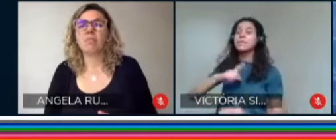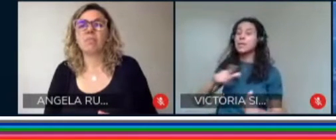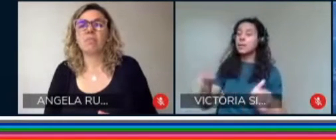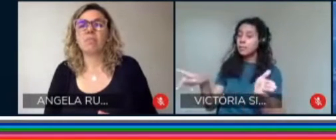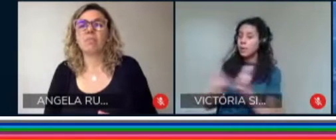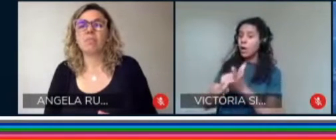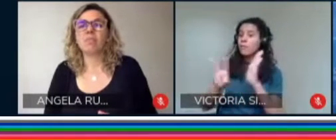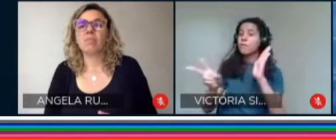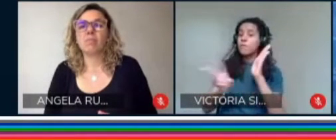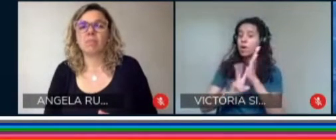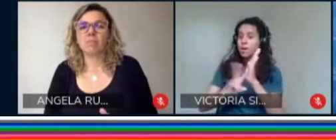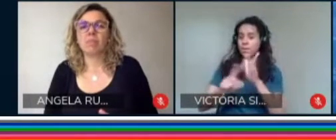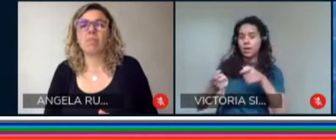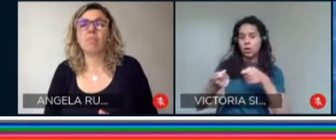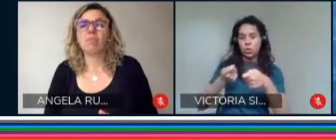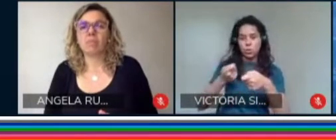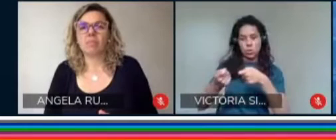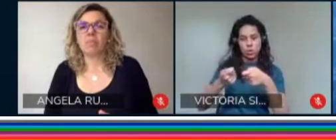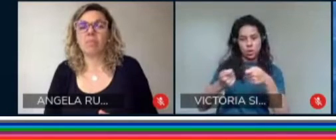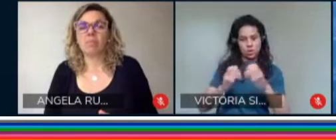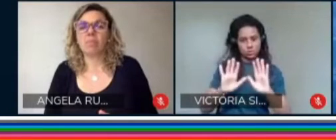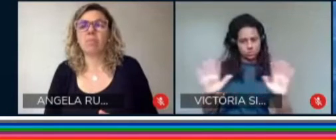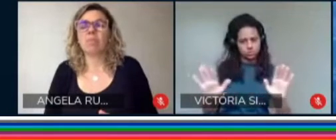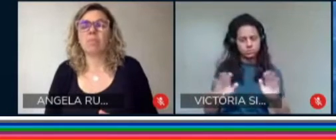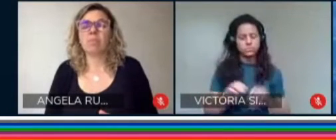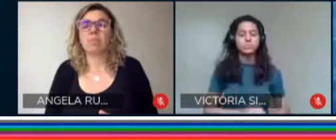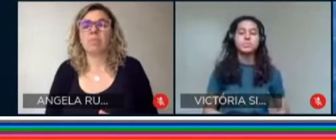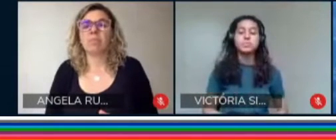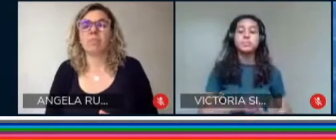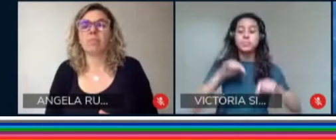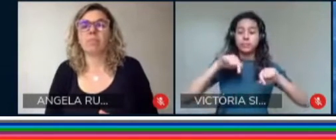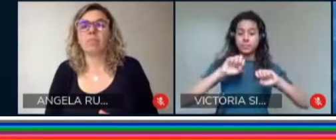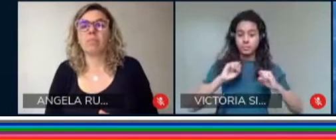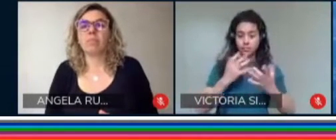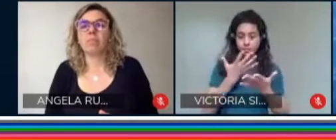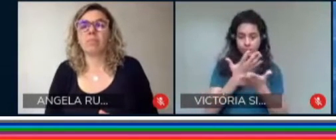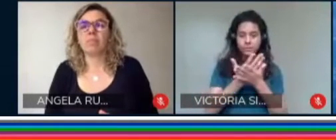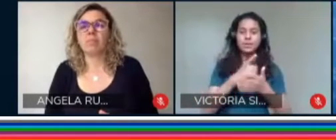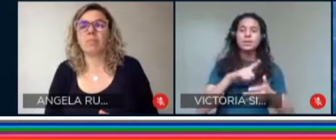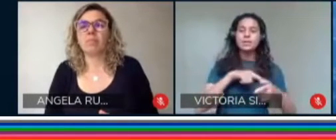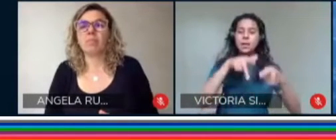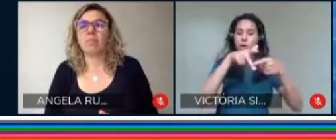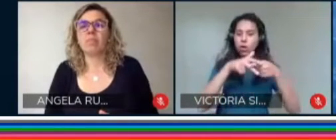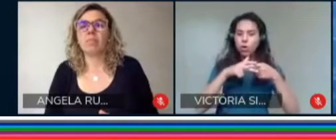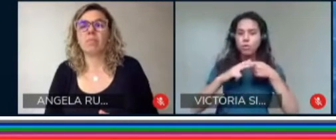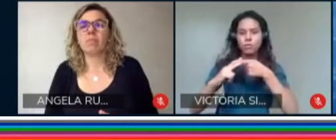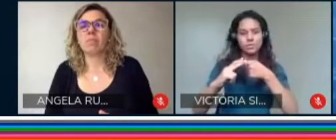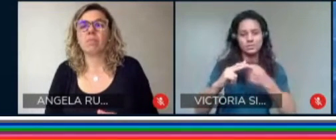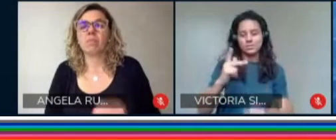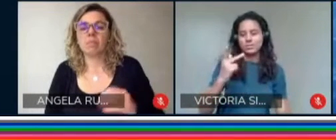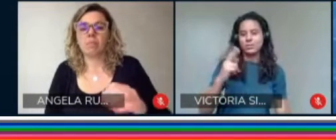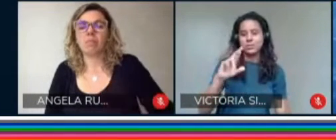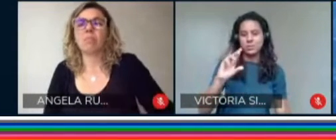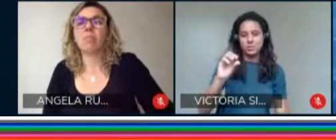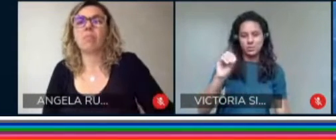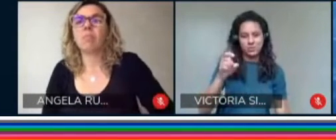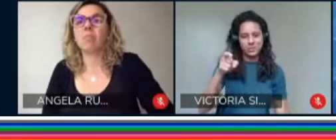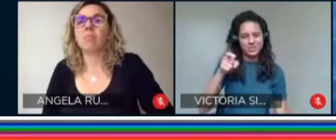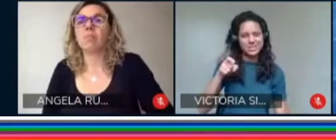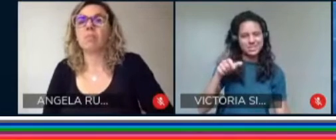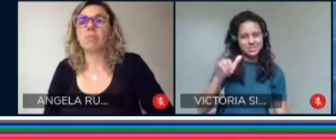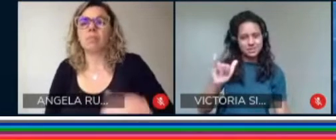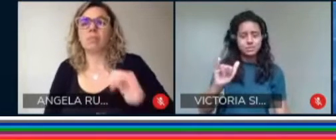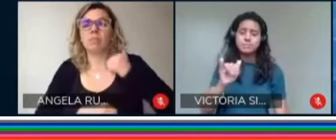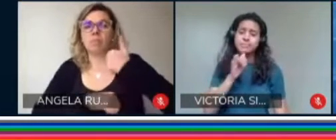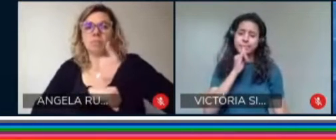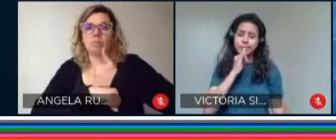Já falei sobre isso, né? Para acessar quaisquer das bases de dados do meu dispositivo, que não sejam os computadores